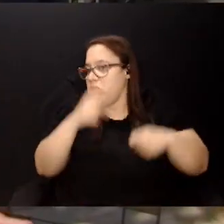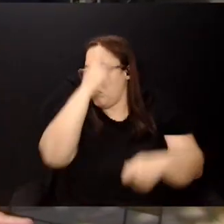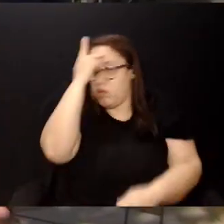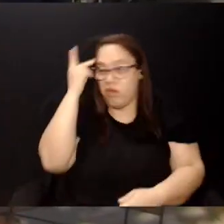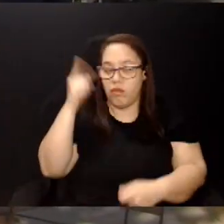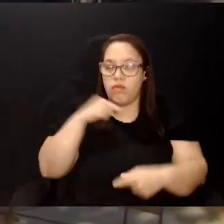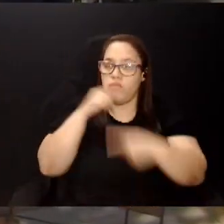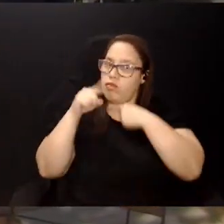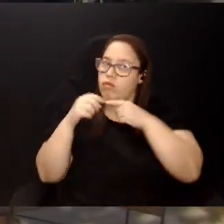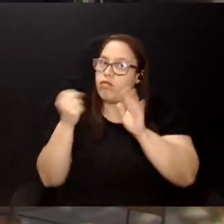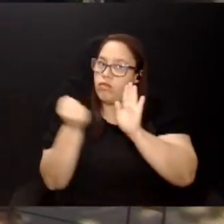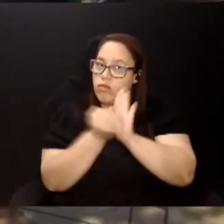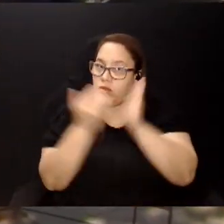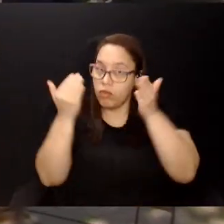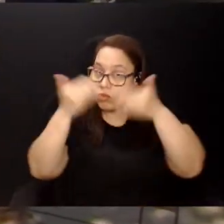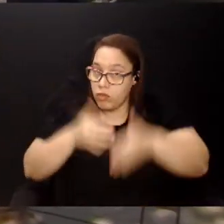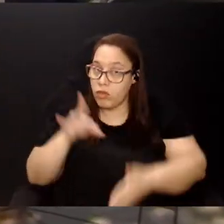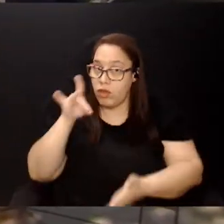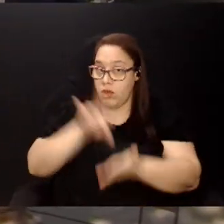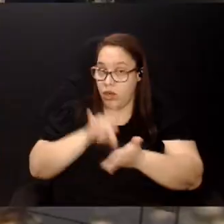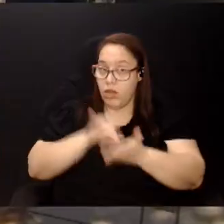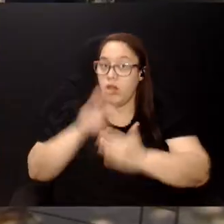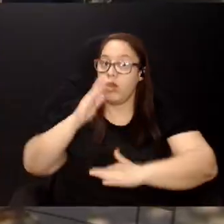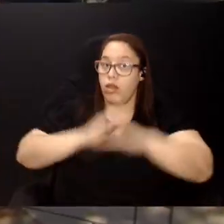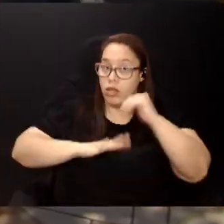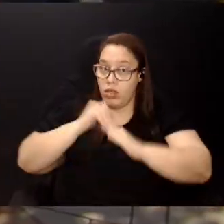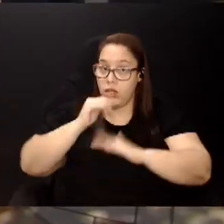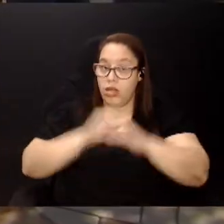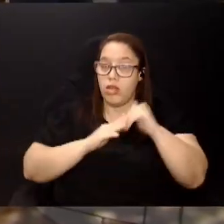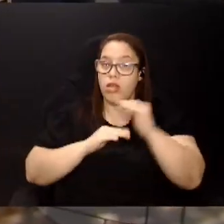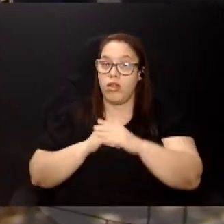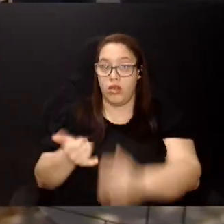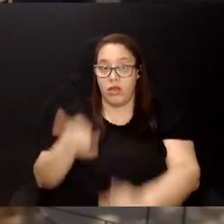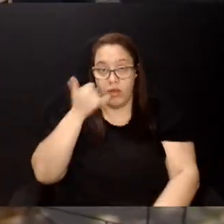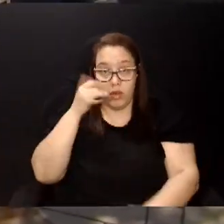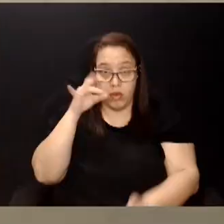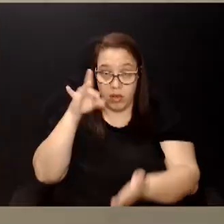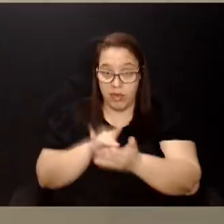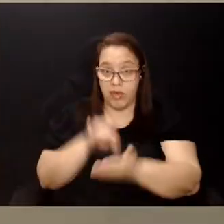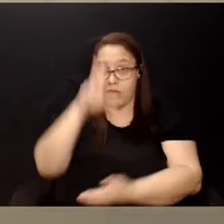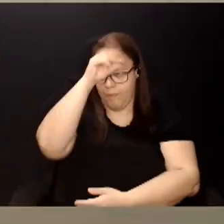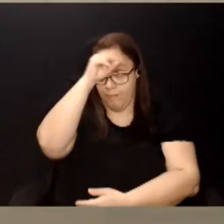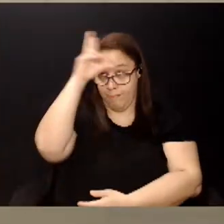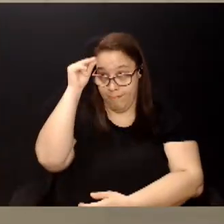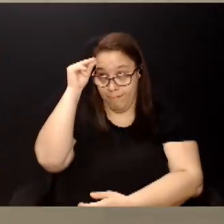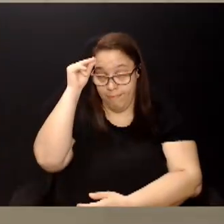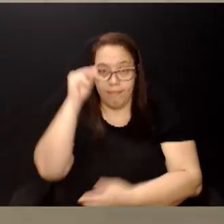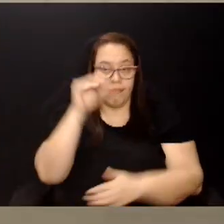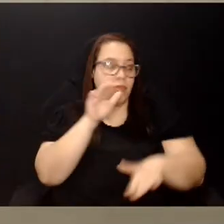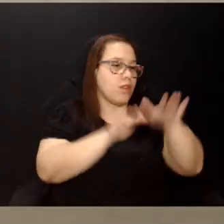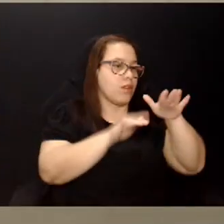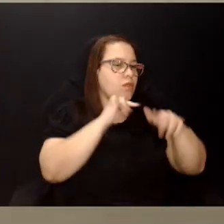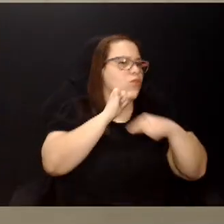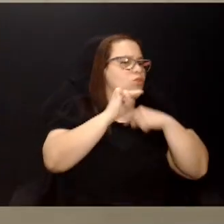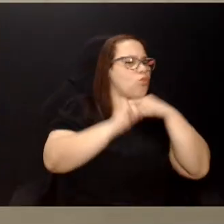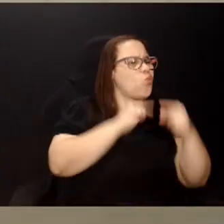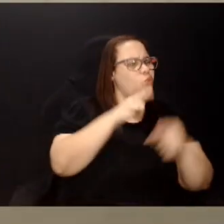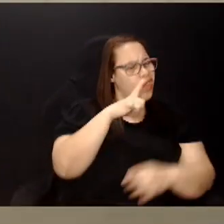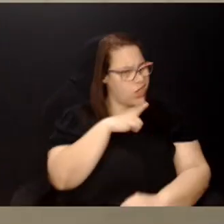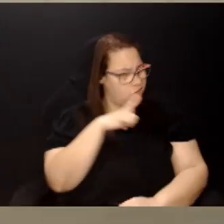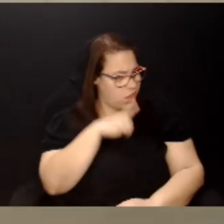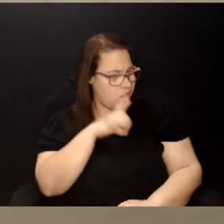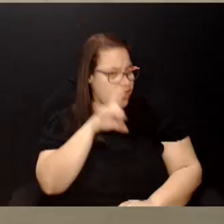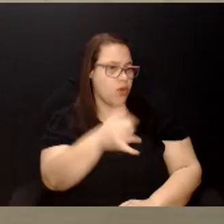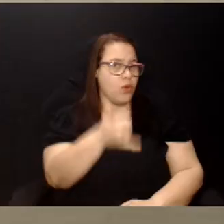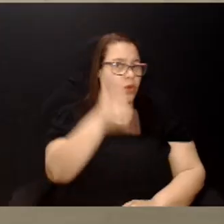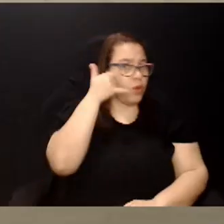confirmar se as equipes realmente estão a serviço pelos canais oficiais da Prefeitura. Caso tenha alguma dúvida, é só ligar